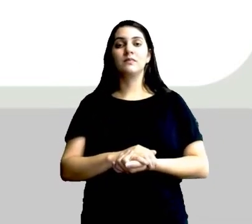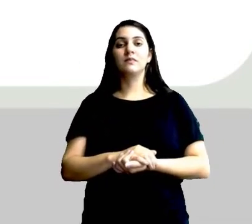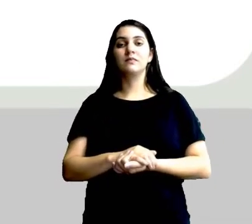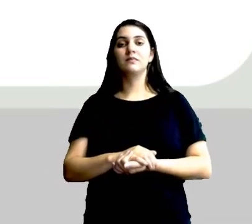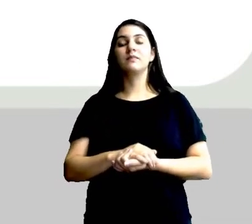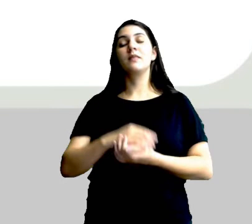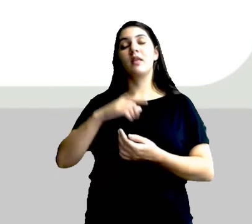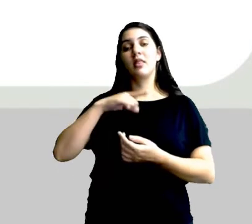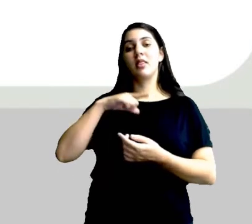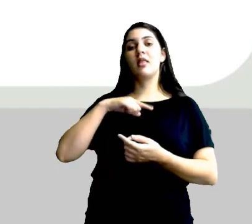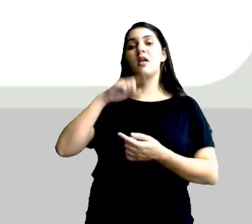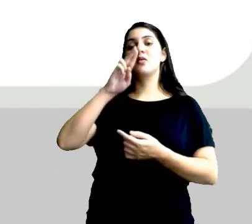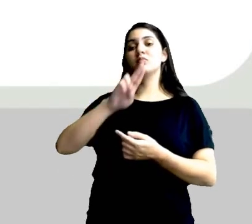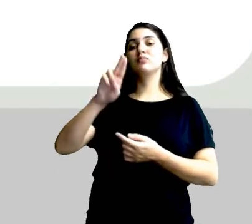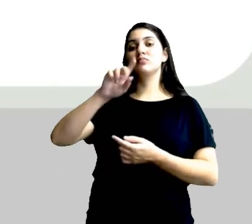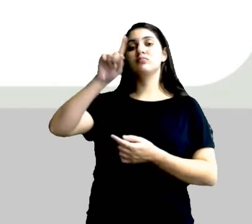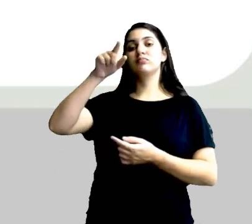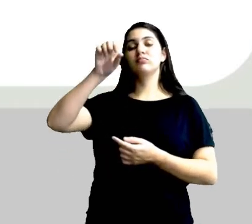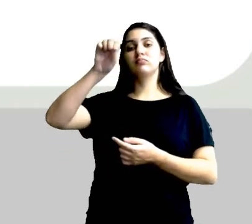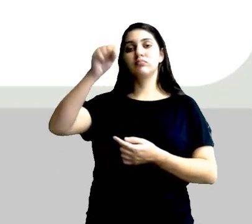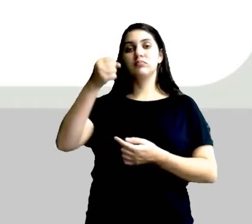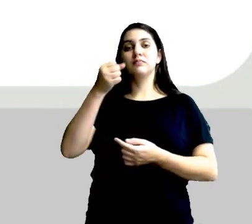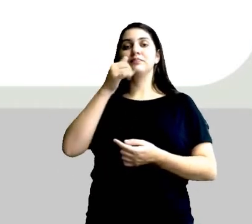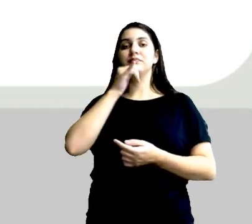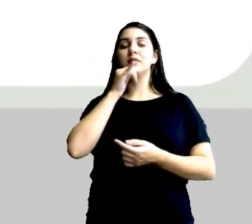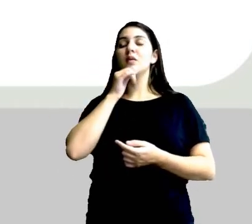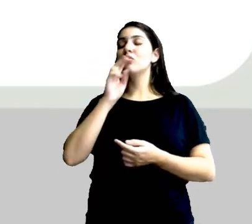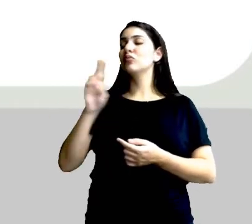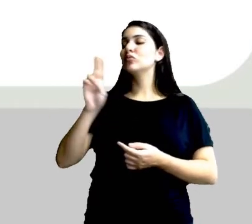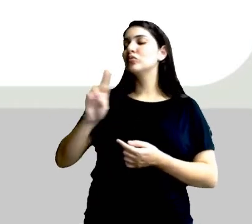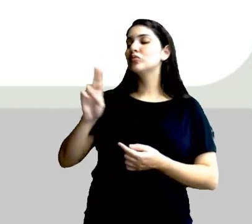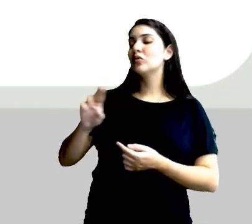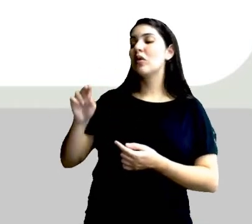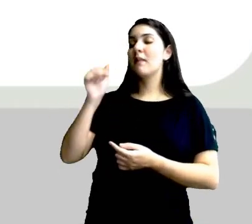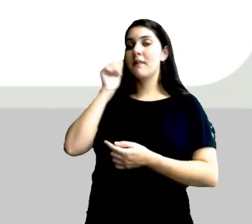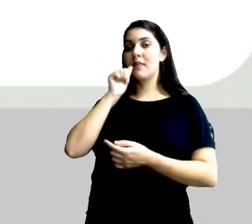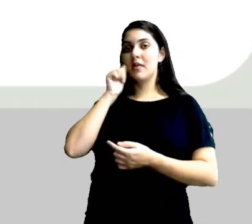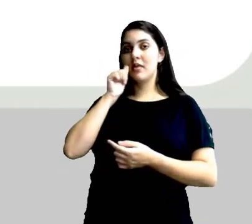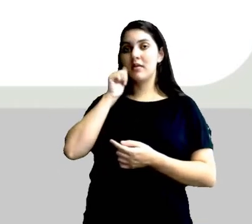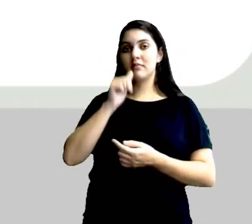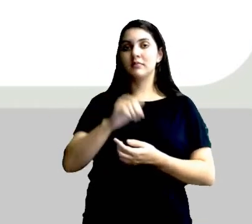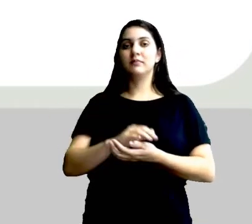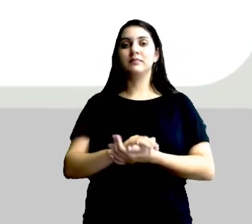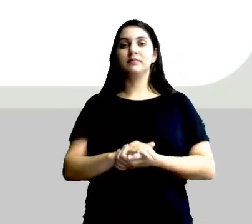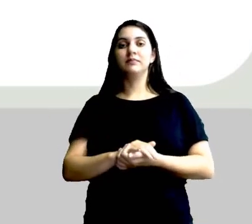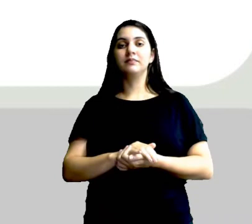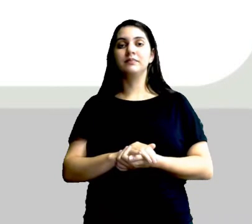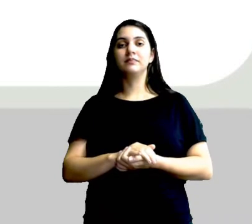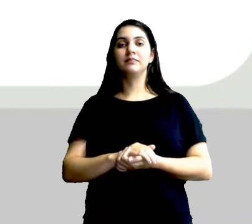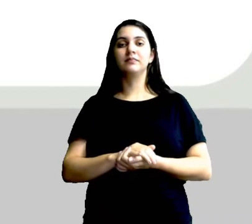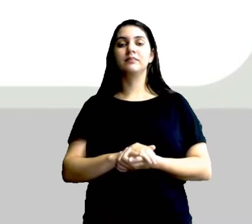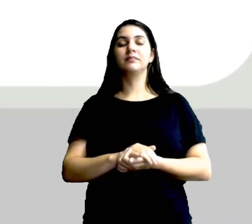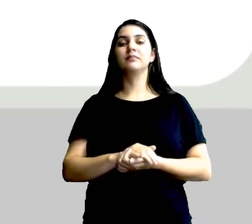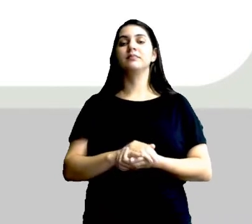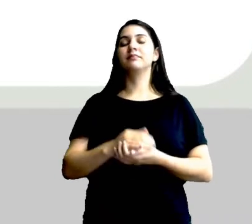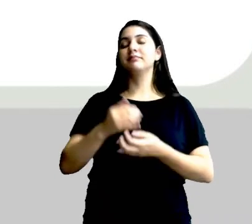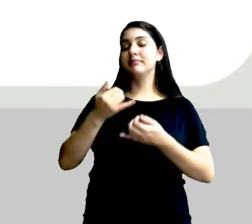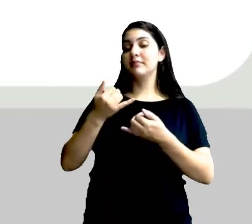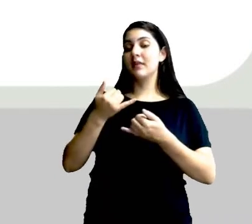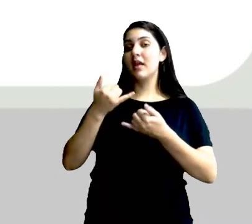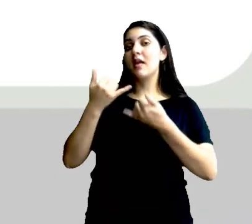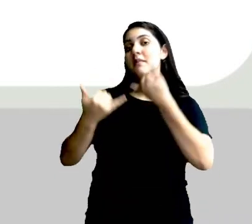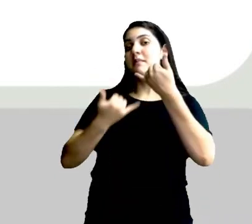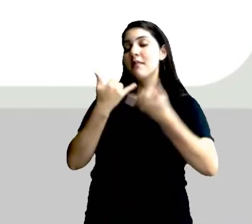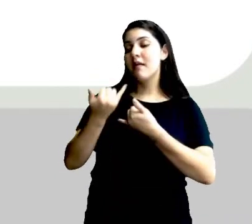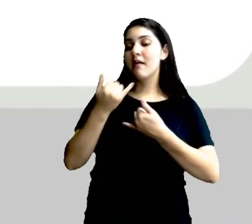usar apóstrofo S. Para dizer os nomes das mulheres, então, the woman's name. Os brinquedos das